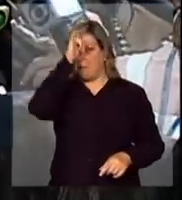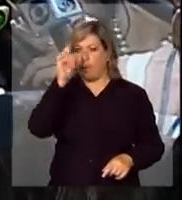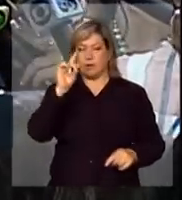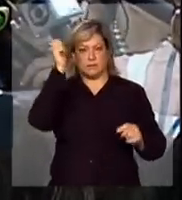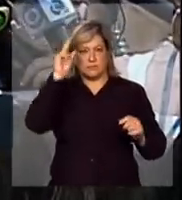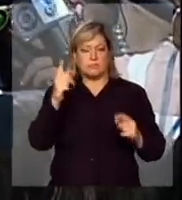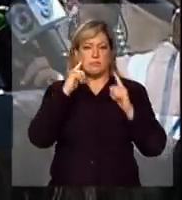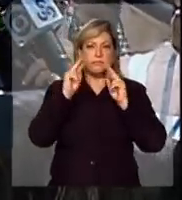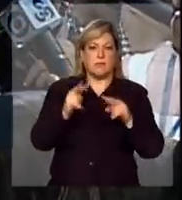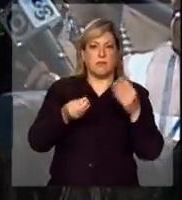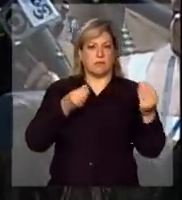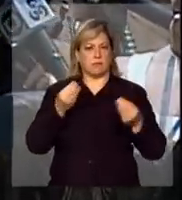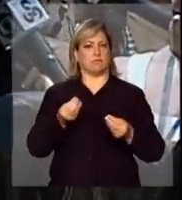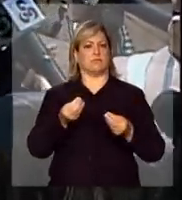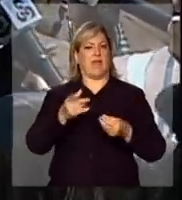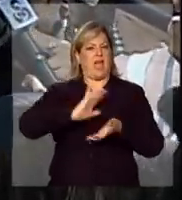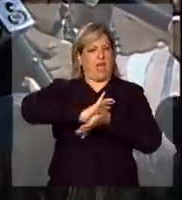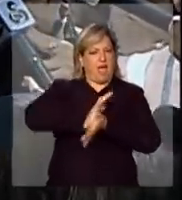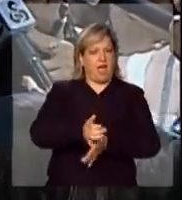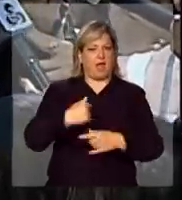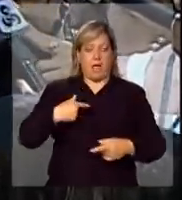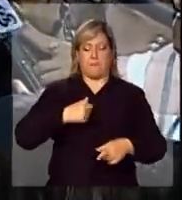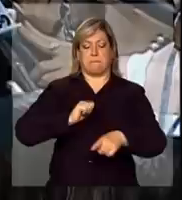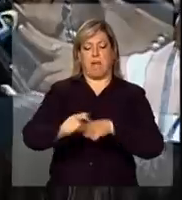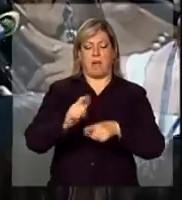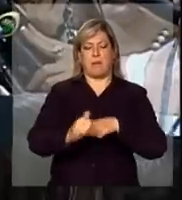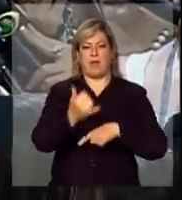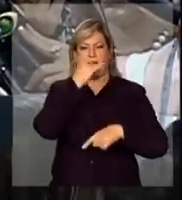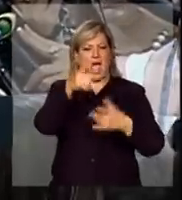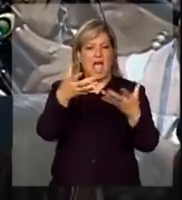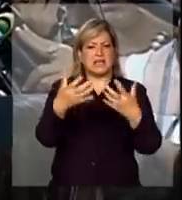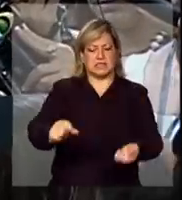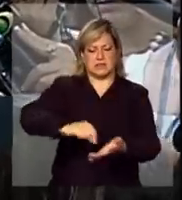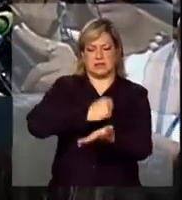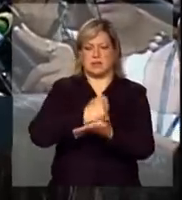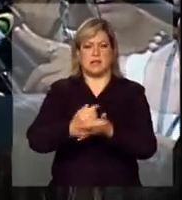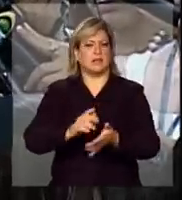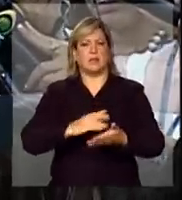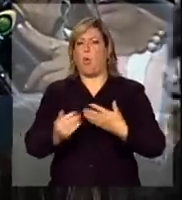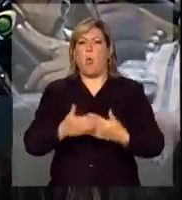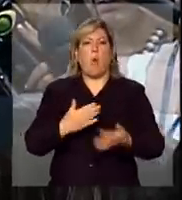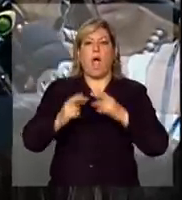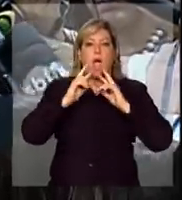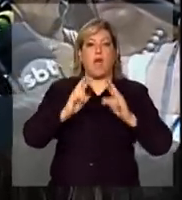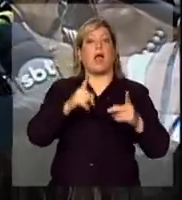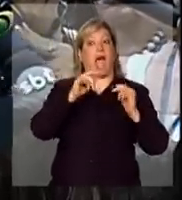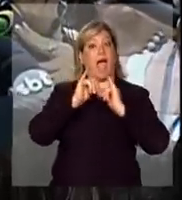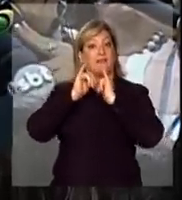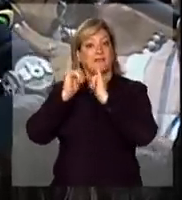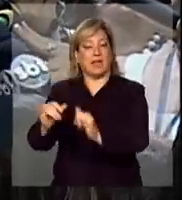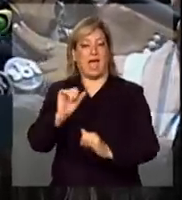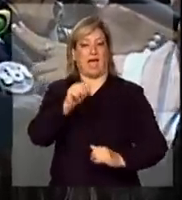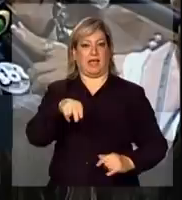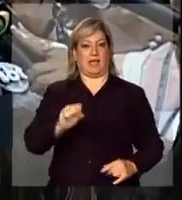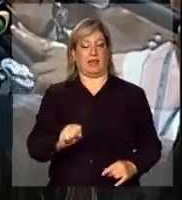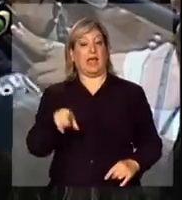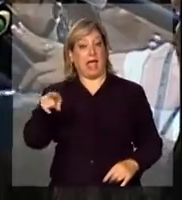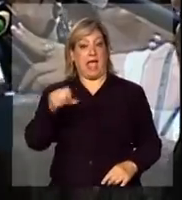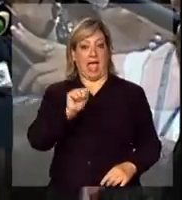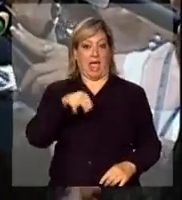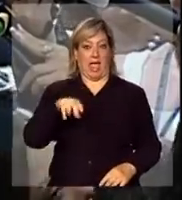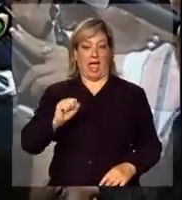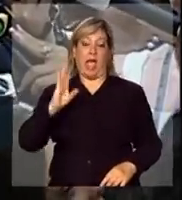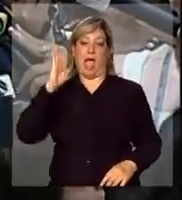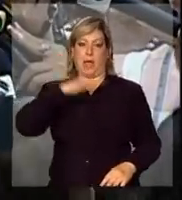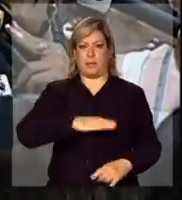ANS qualquer problema em relação ao seu plano de saúde, qualquer queixa, por dois motivos. Porque essa pode ser a forma mais rápida